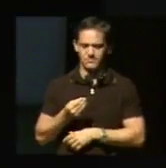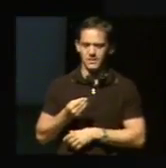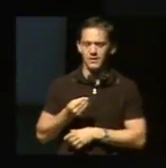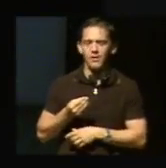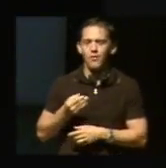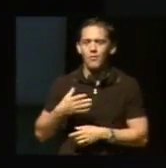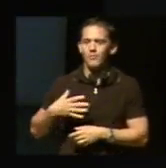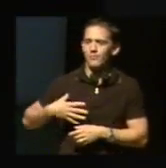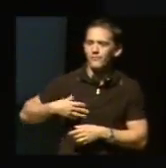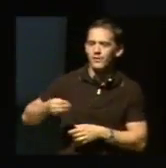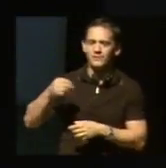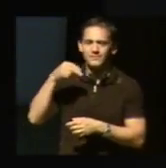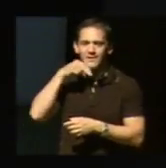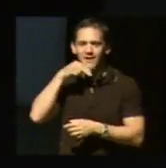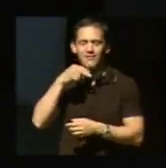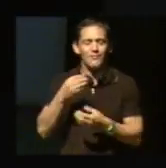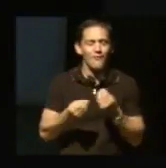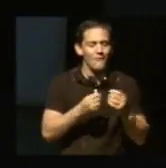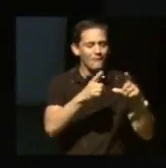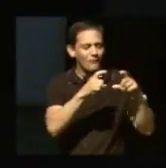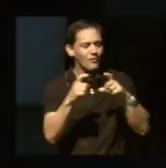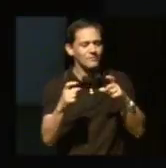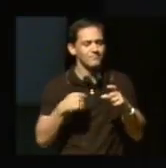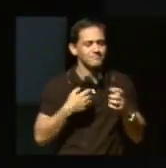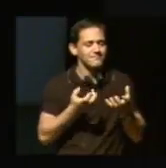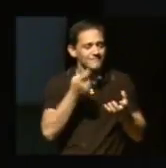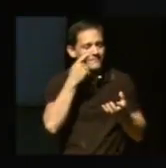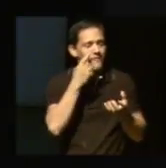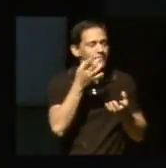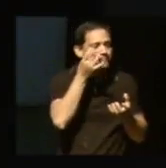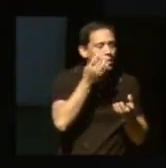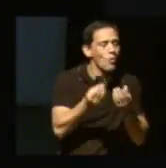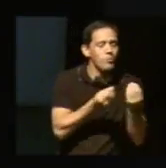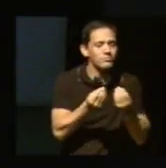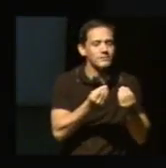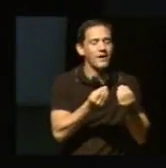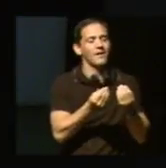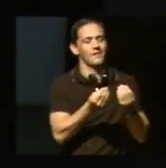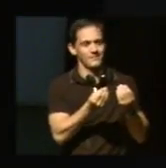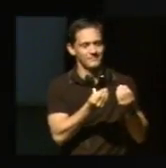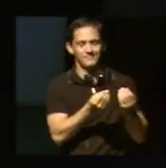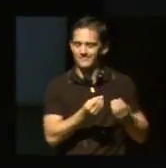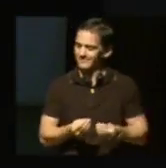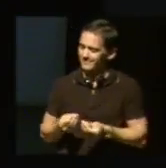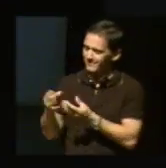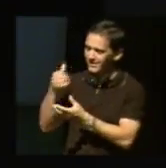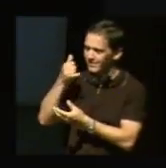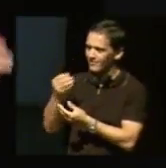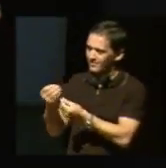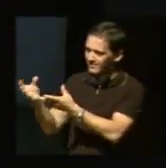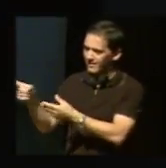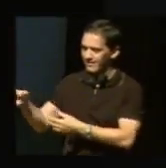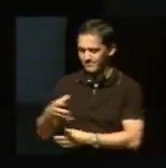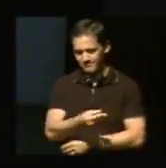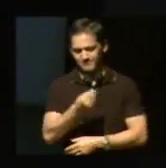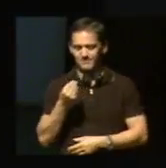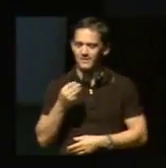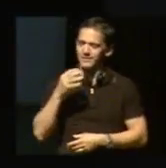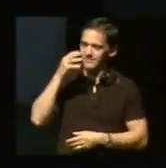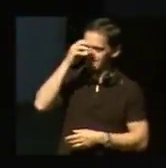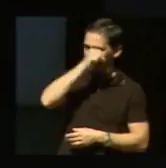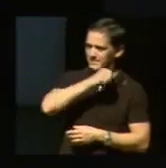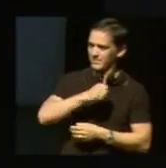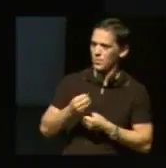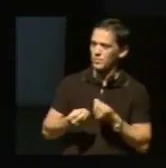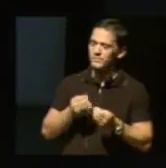estava maluco, receber fotografia, receber videozinho, dei de presente pelo celular, ela está aprendendo a usar. Esse curso, pessoal, que